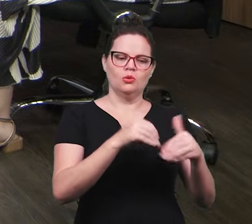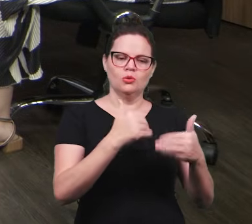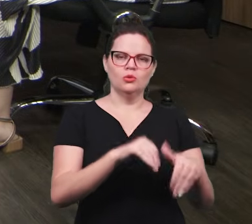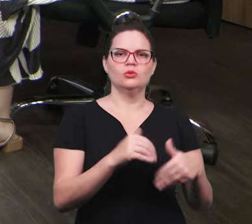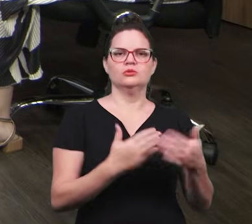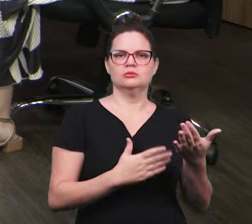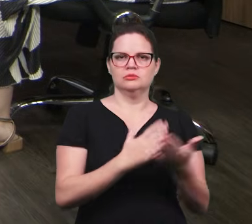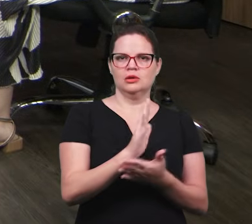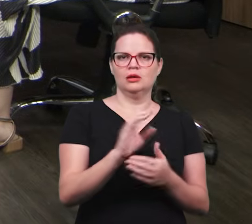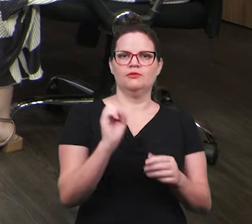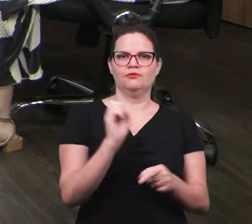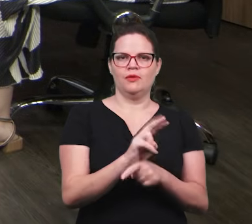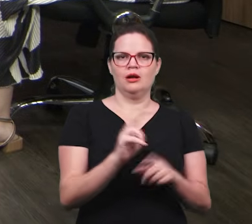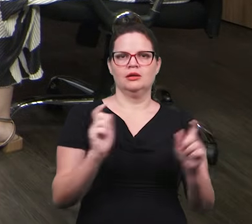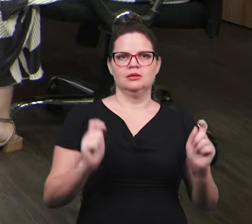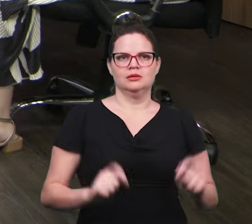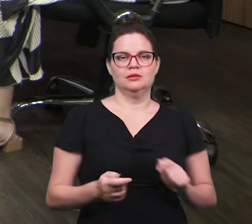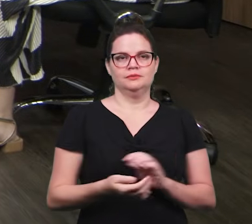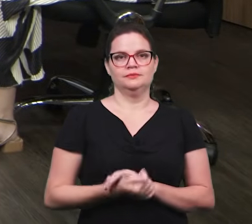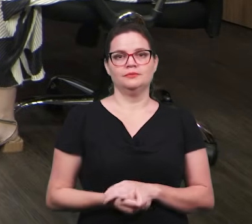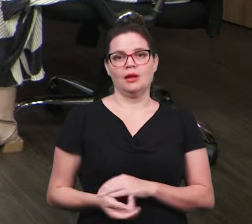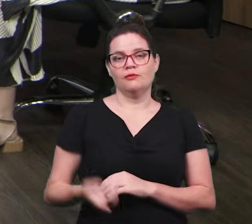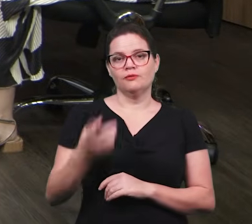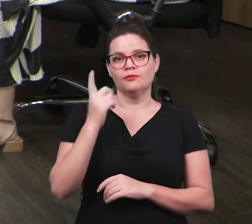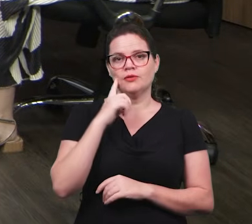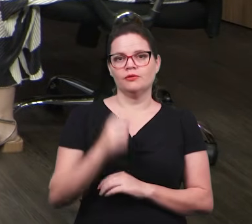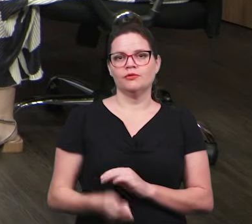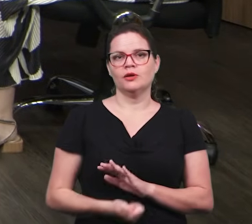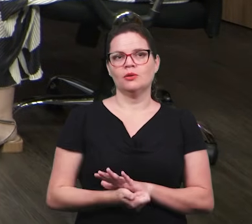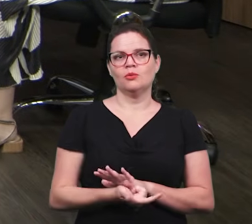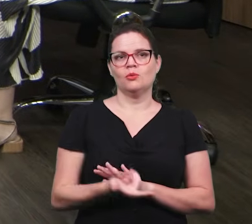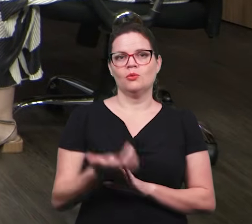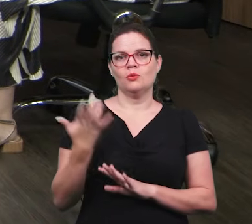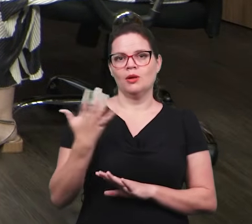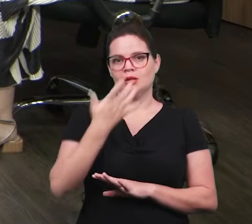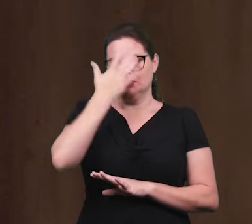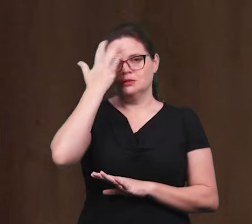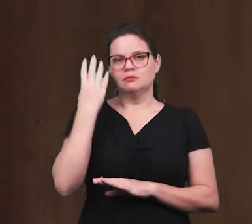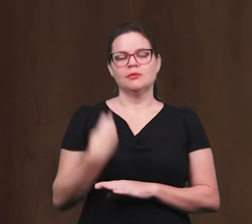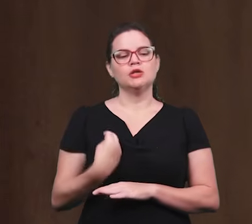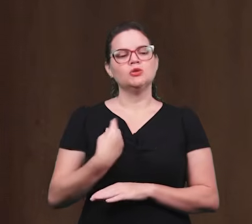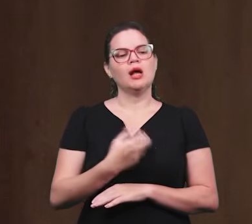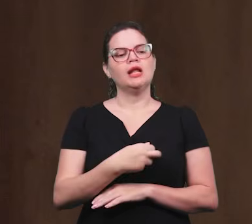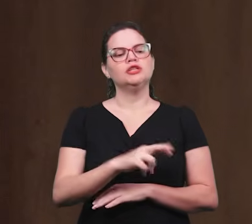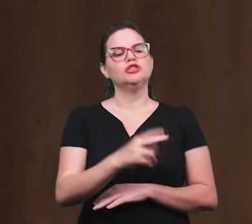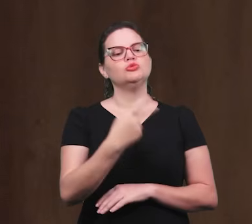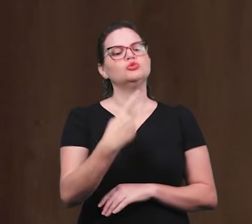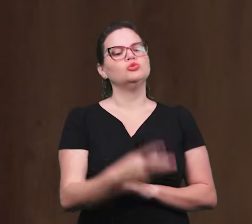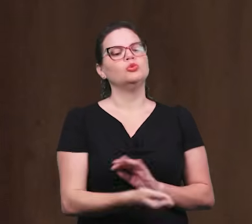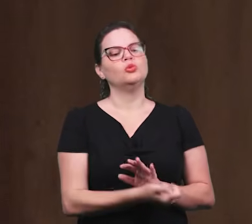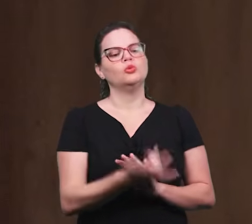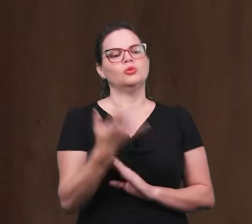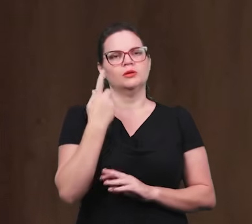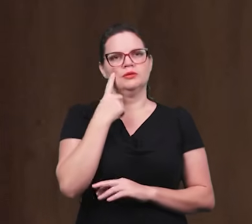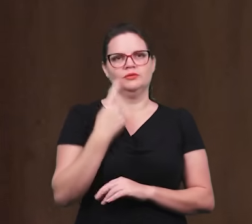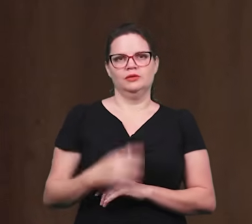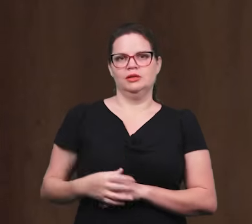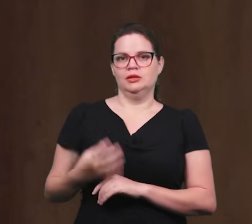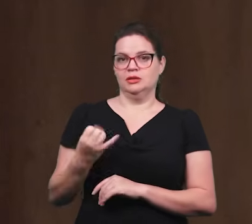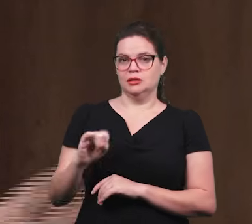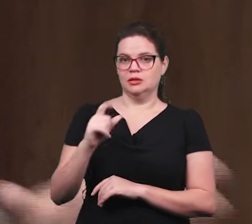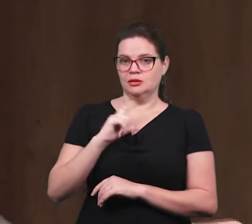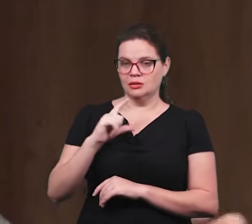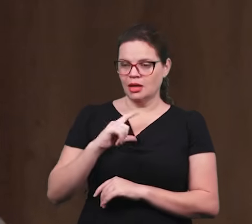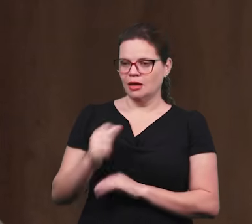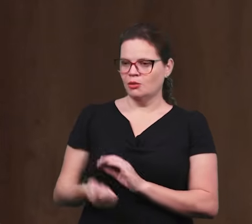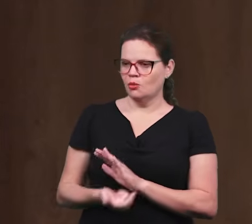abre vagas, e essas vagas estão relacionadas à quantidade de indivíduos daquele segmento. Então, se você tem, no segmento evangélico,